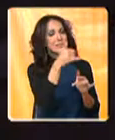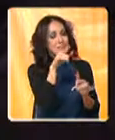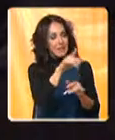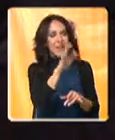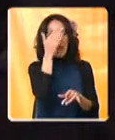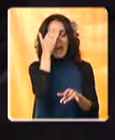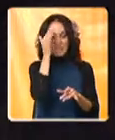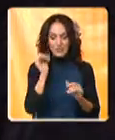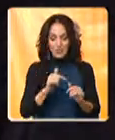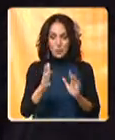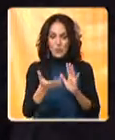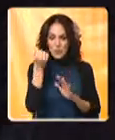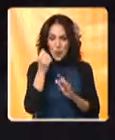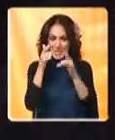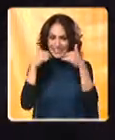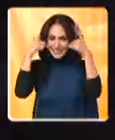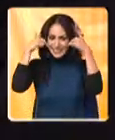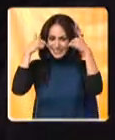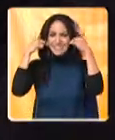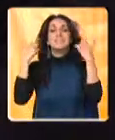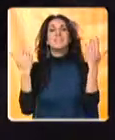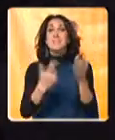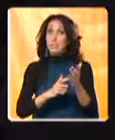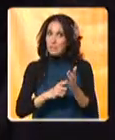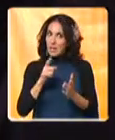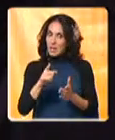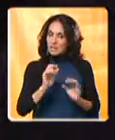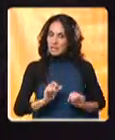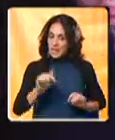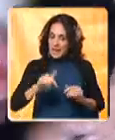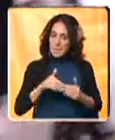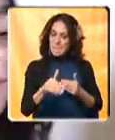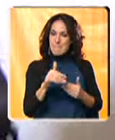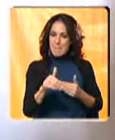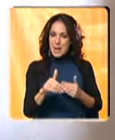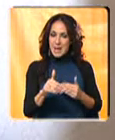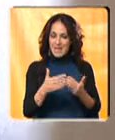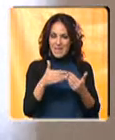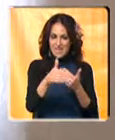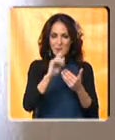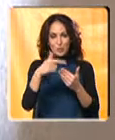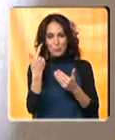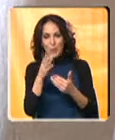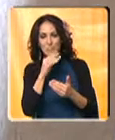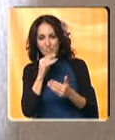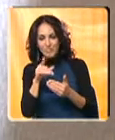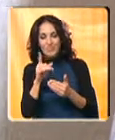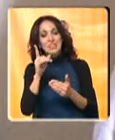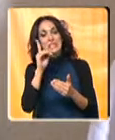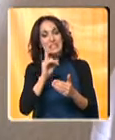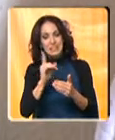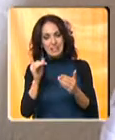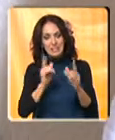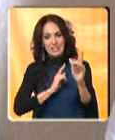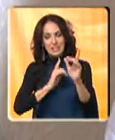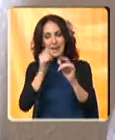e penso mesmo que vai ganhar um sorriso que tanta falta lhe faz ainda esta semana. Depois vai conversar, no dia